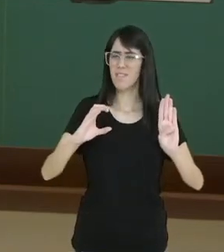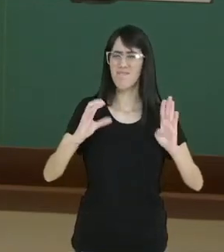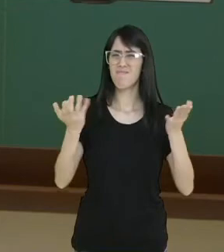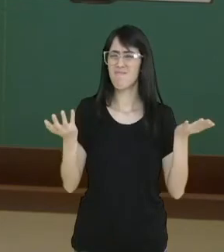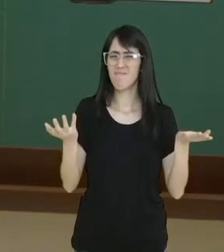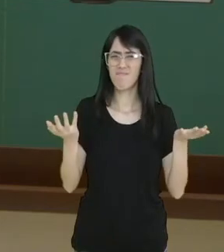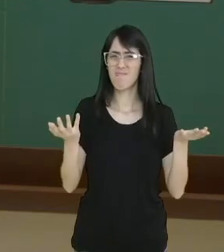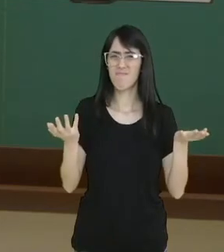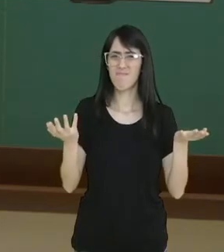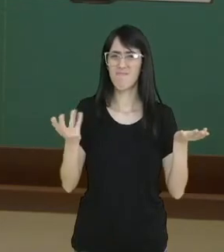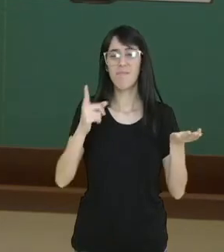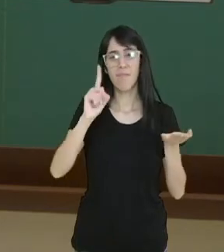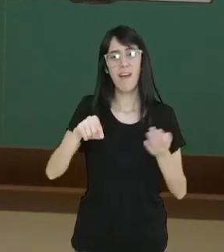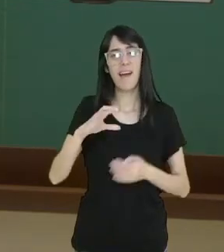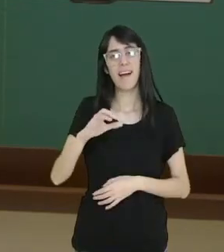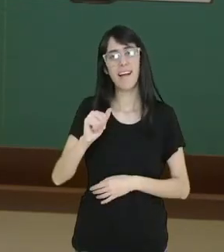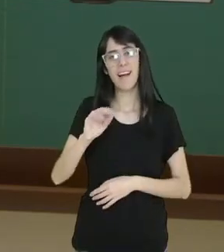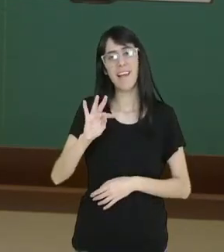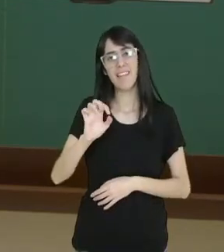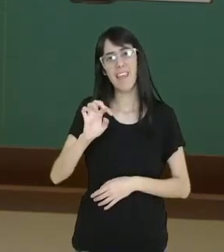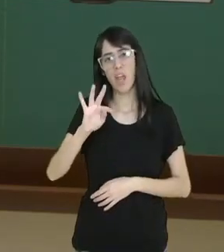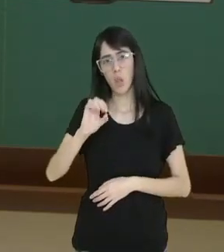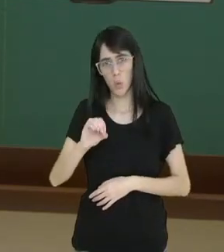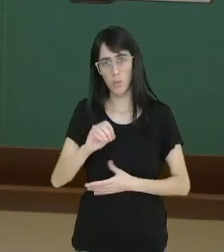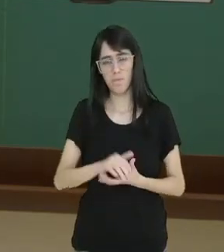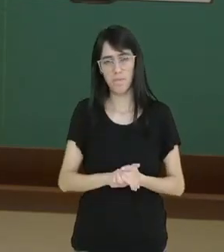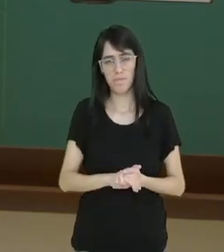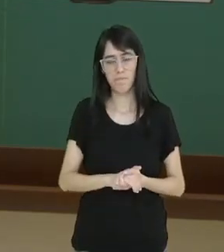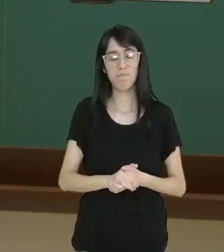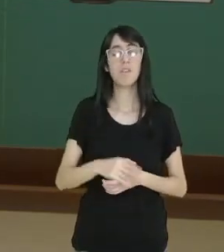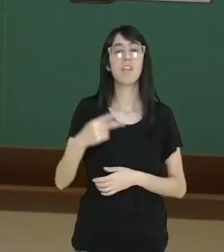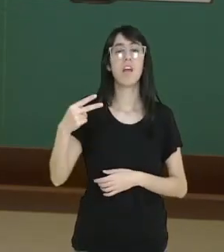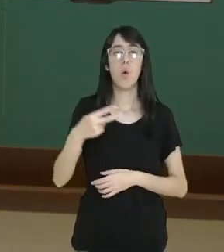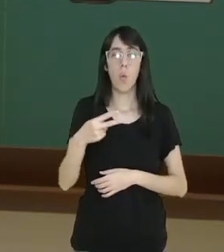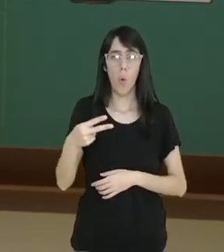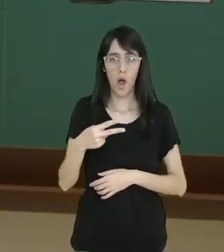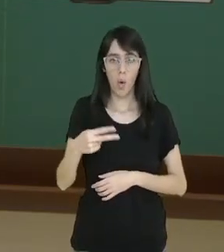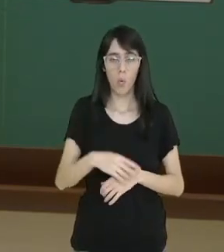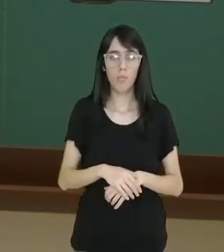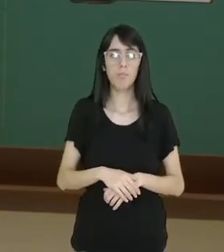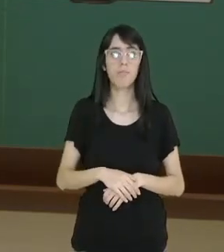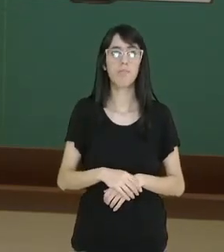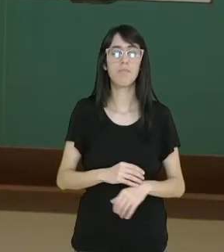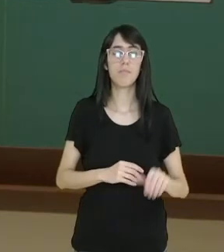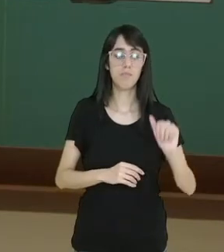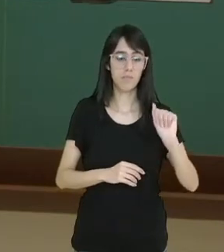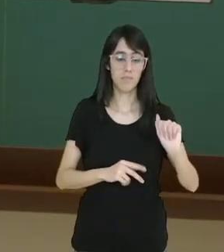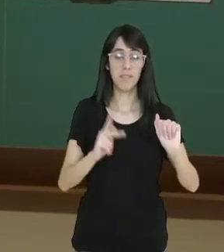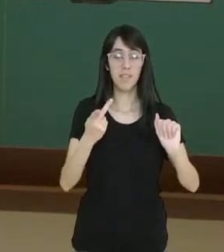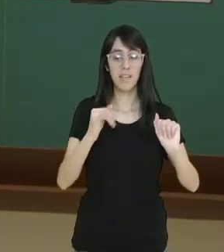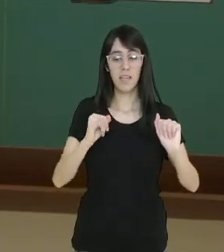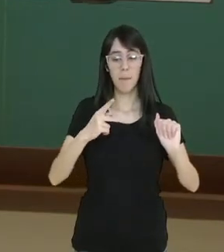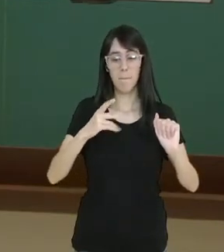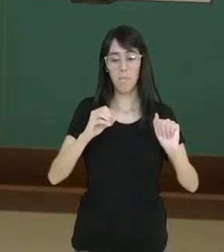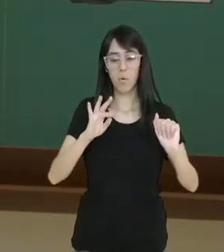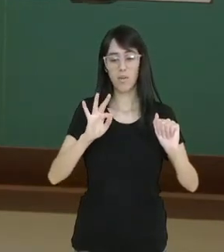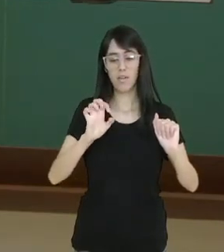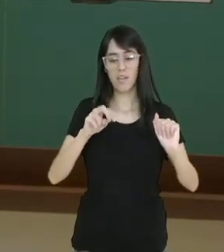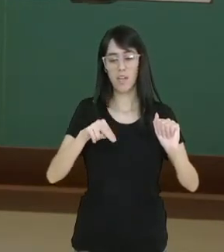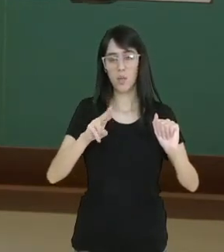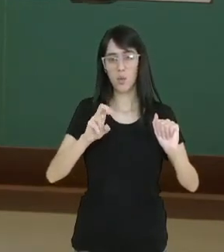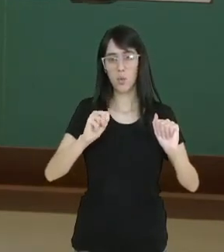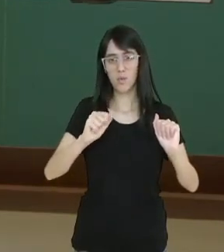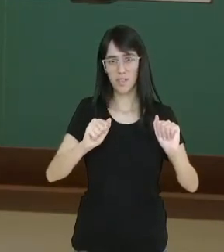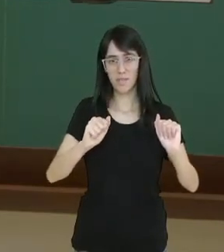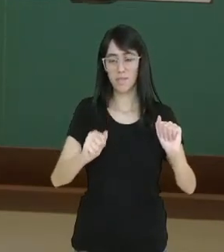São os dois catetos, ok? É igual a hipotenusa vezes a altura. Então, repare que aqui eu consegui